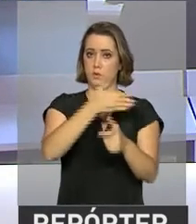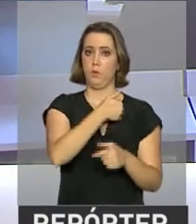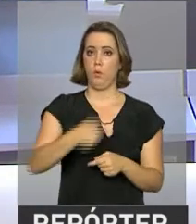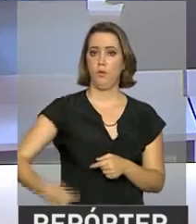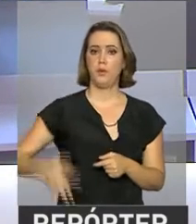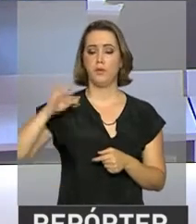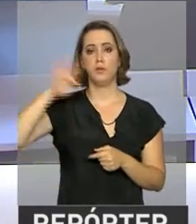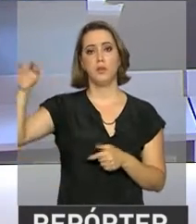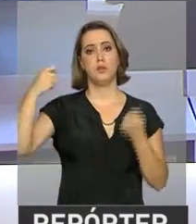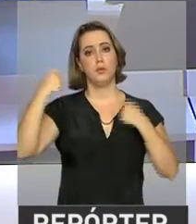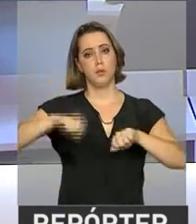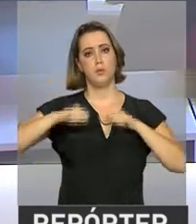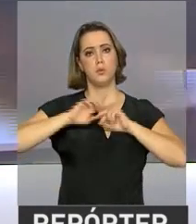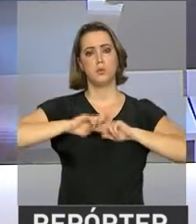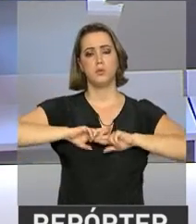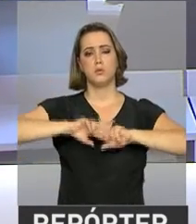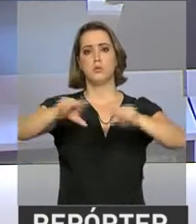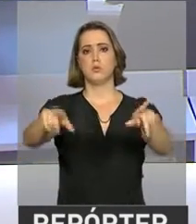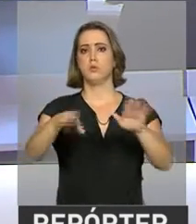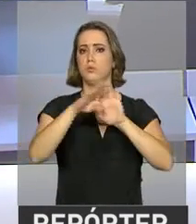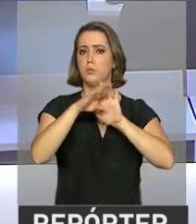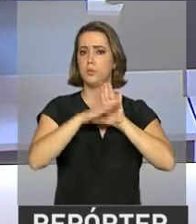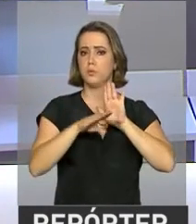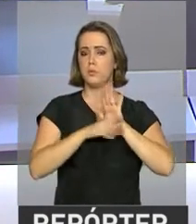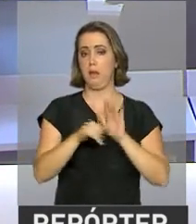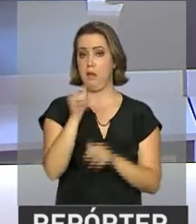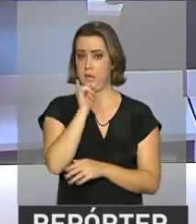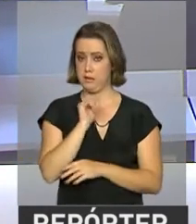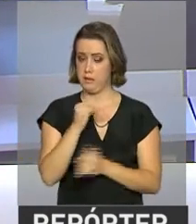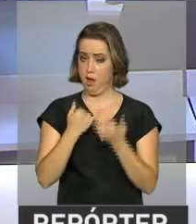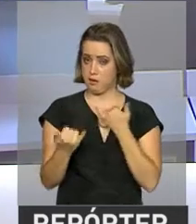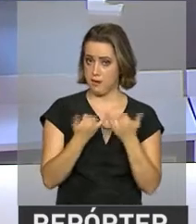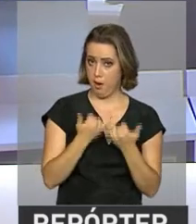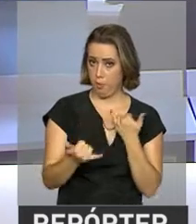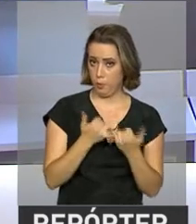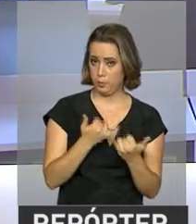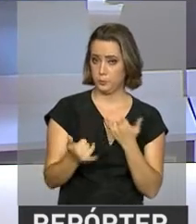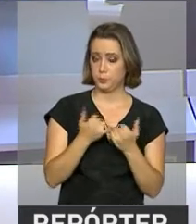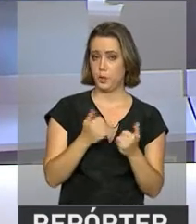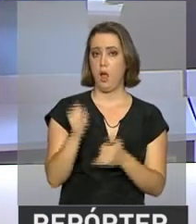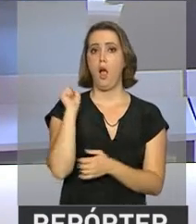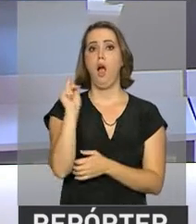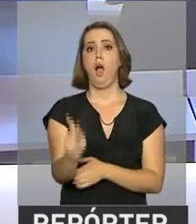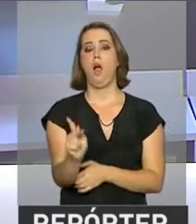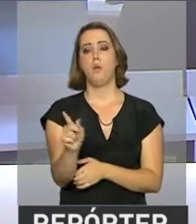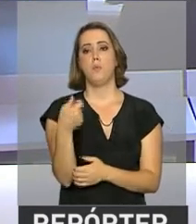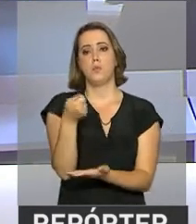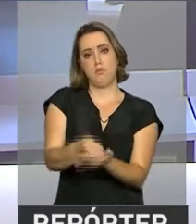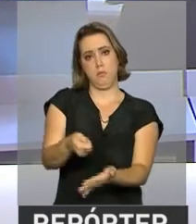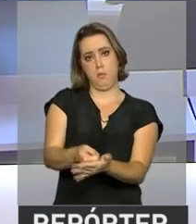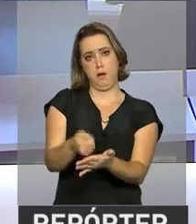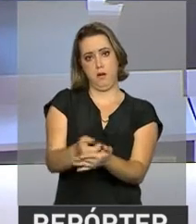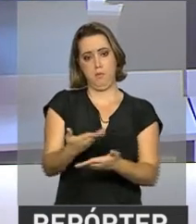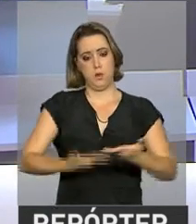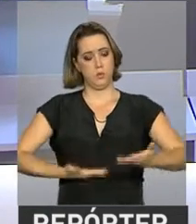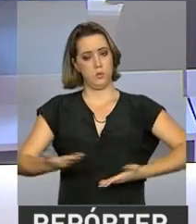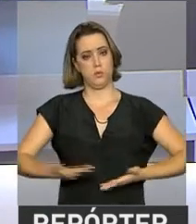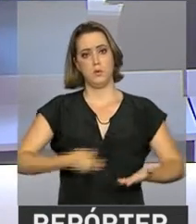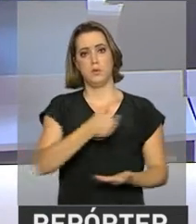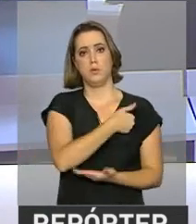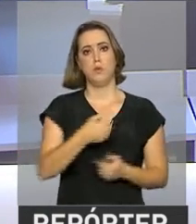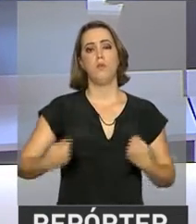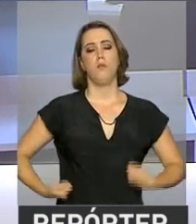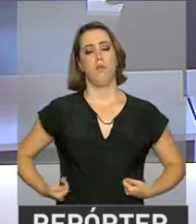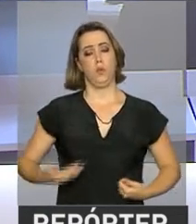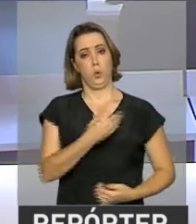como aumentar a contribuição previdenciária dos servidores públicos e privatizar bancos e empresas estaduais o rio de janeiro